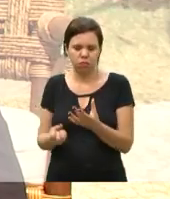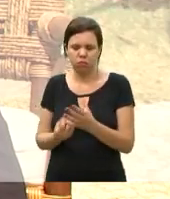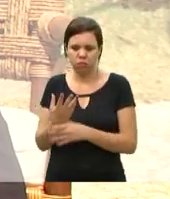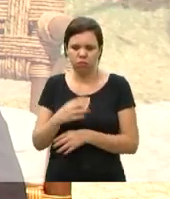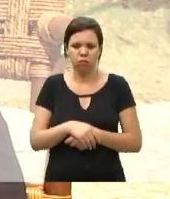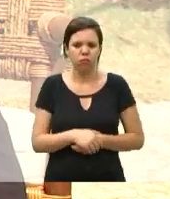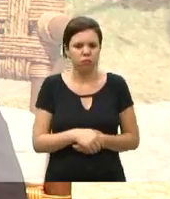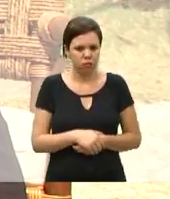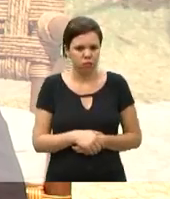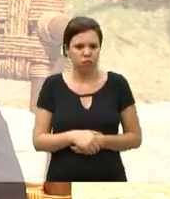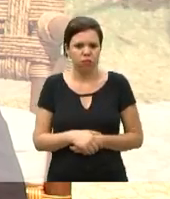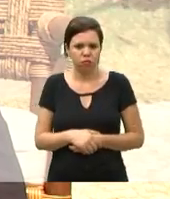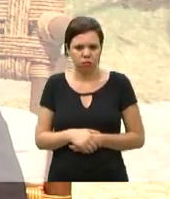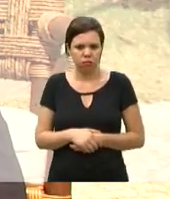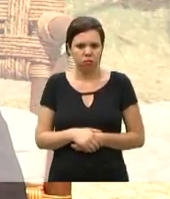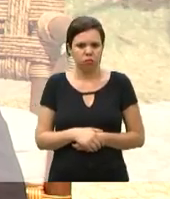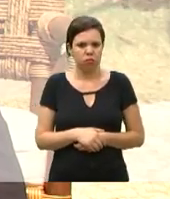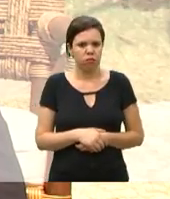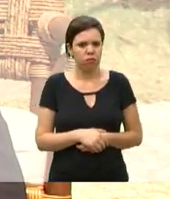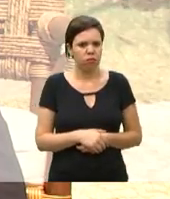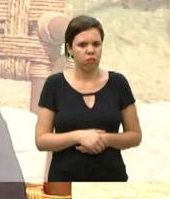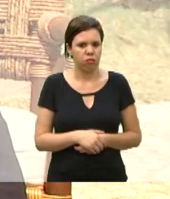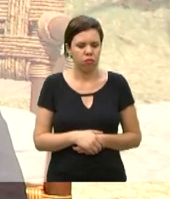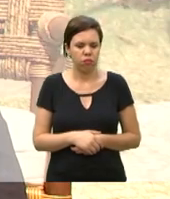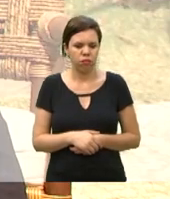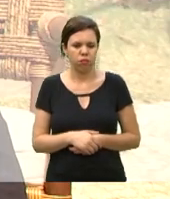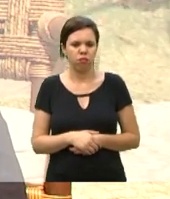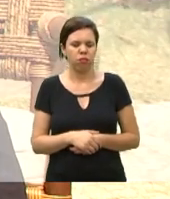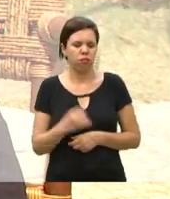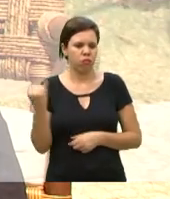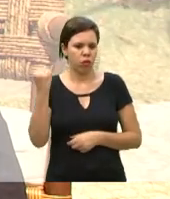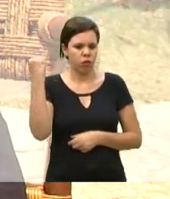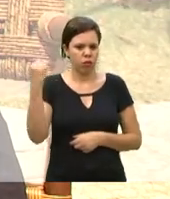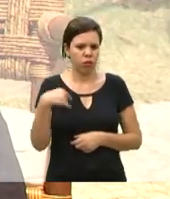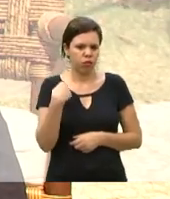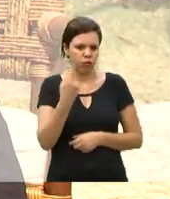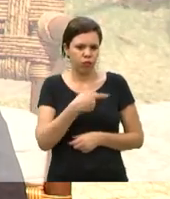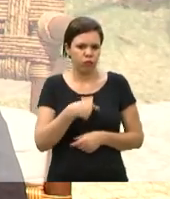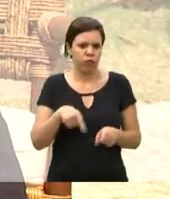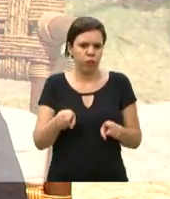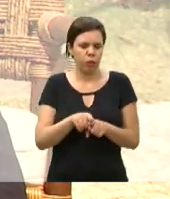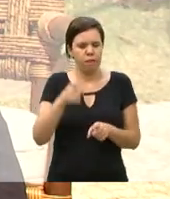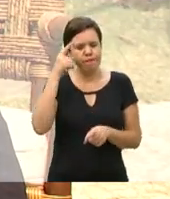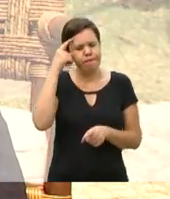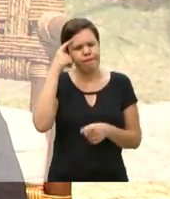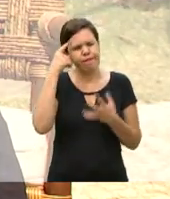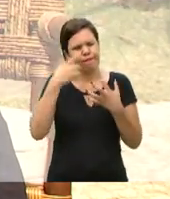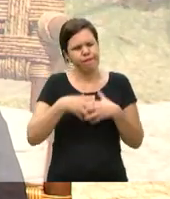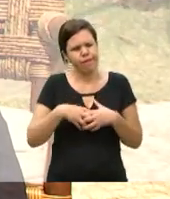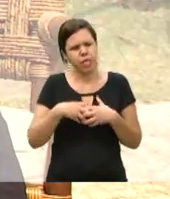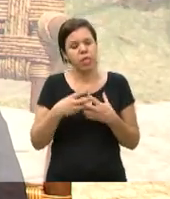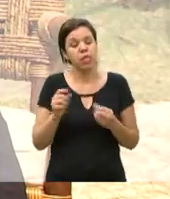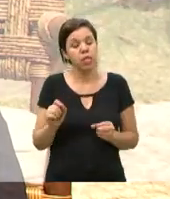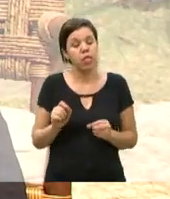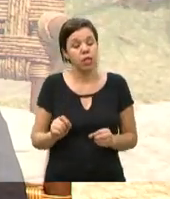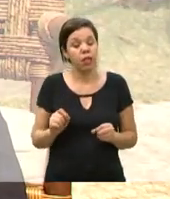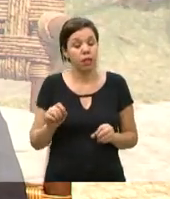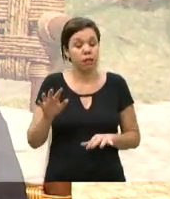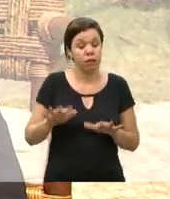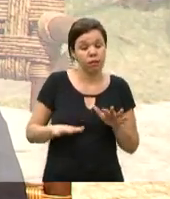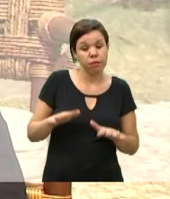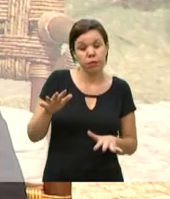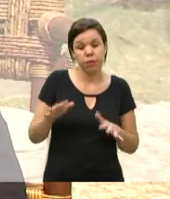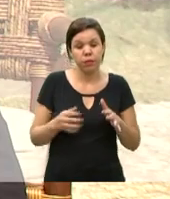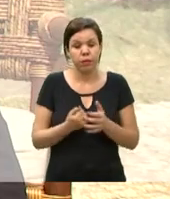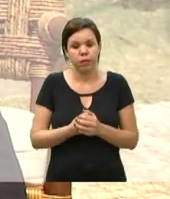muitas, muitas, não é? E o importante é a gente também pensar, às vezes a